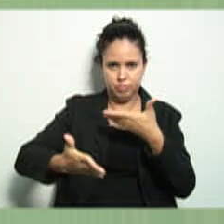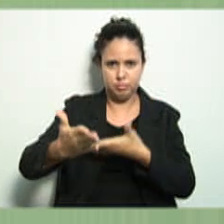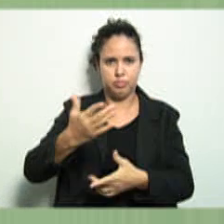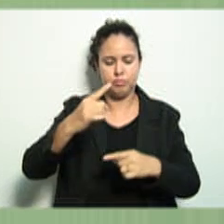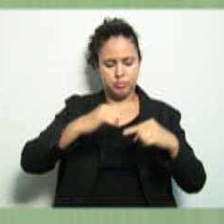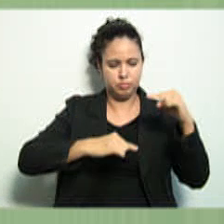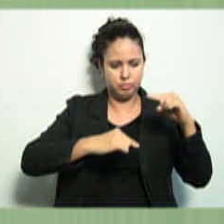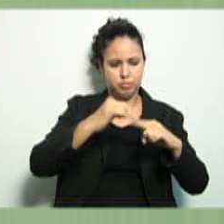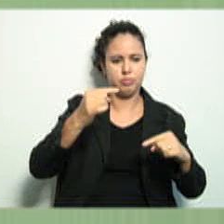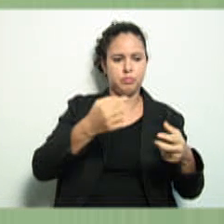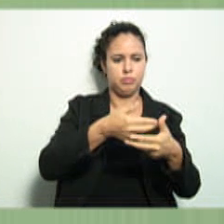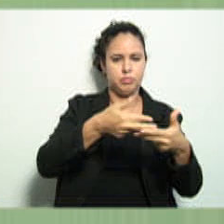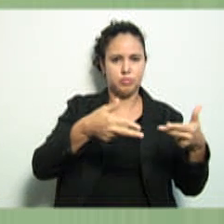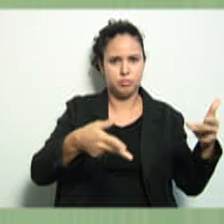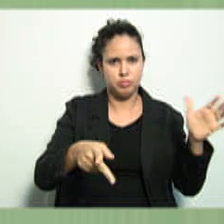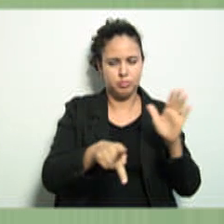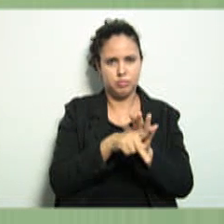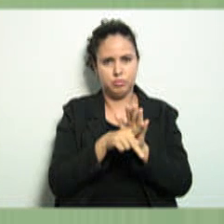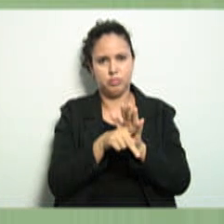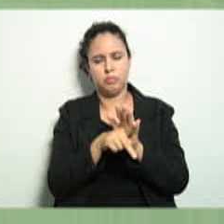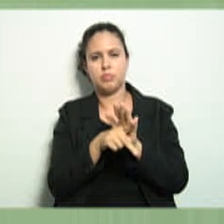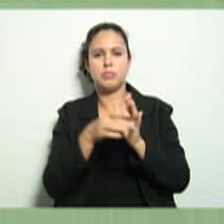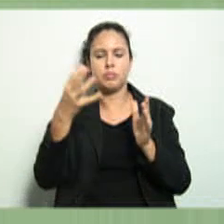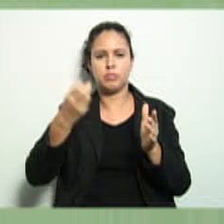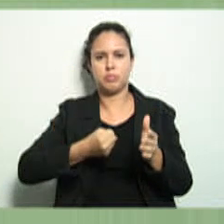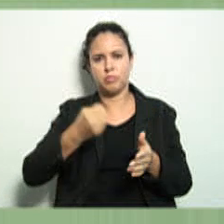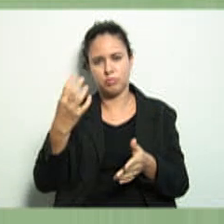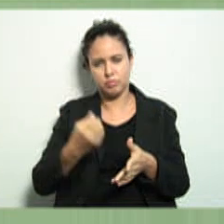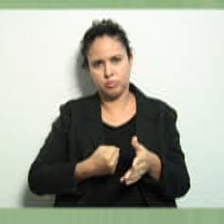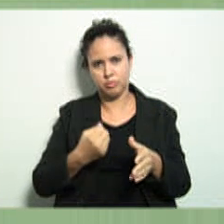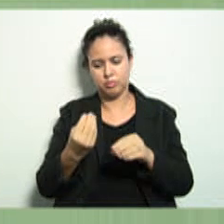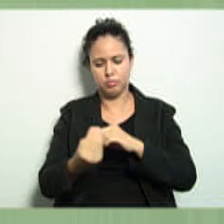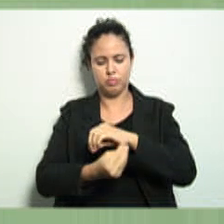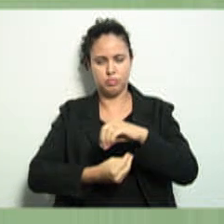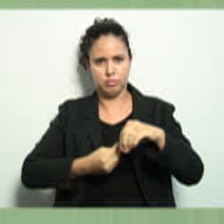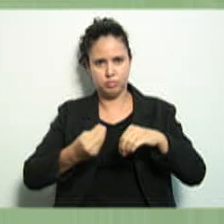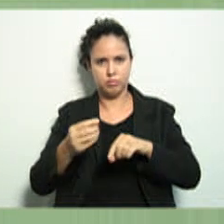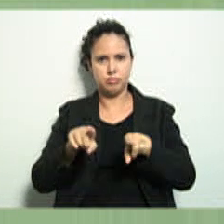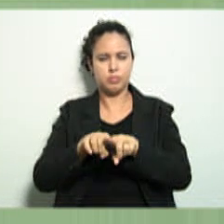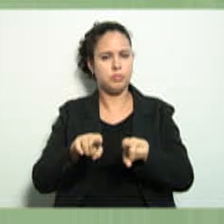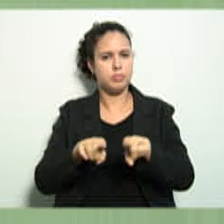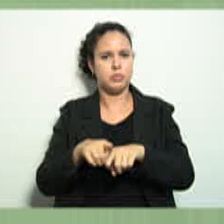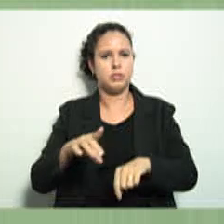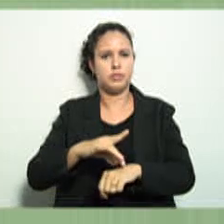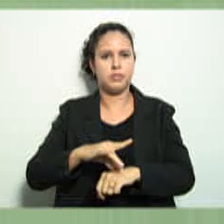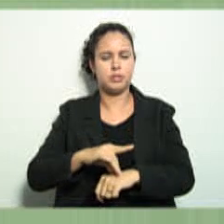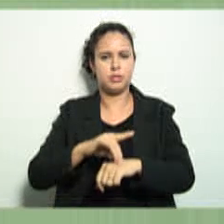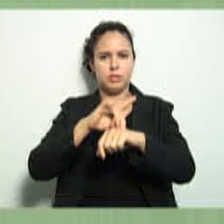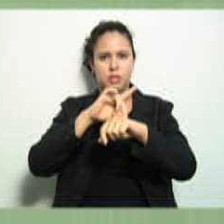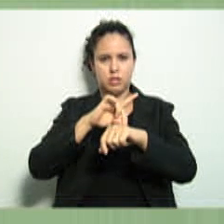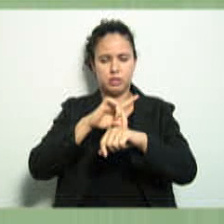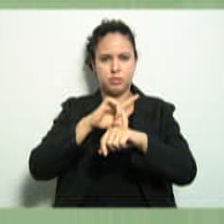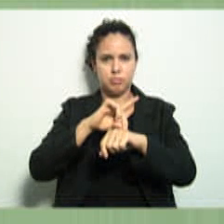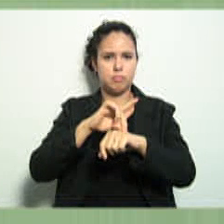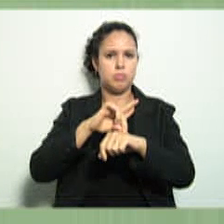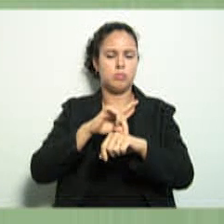produtos lácteos e a correlação com a criação de corte justifica seu acréscimo no período.